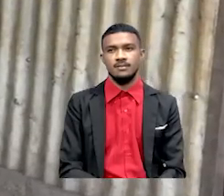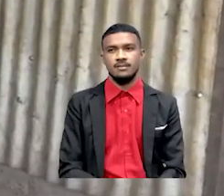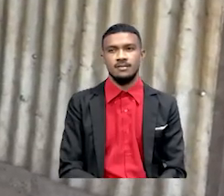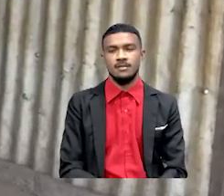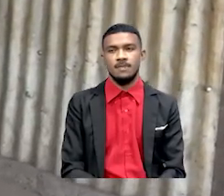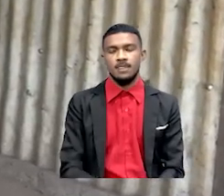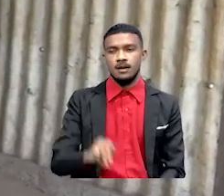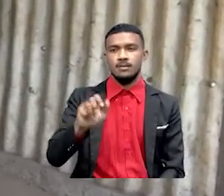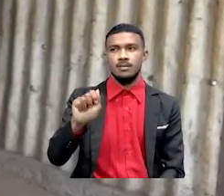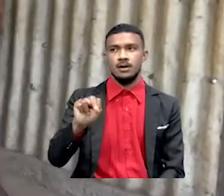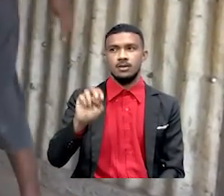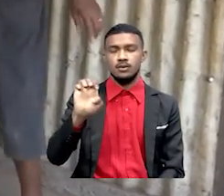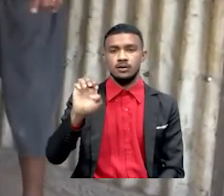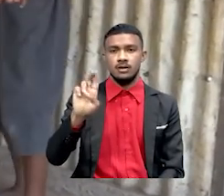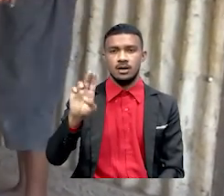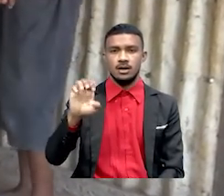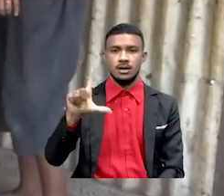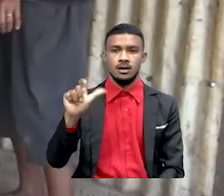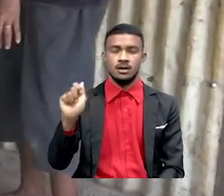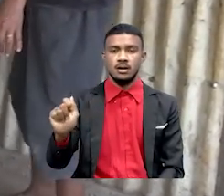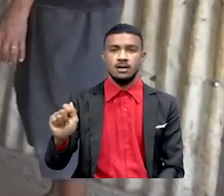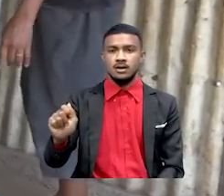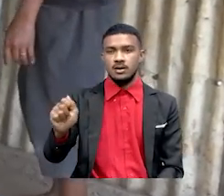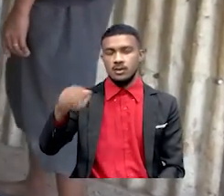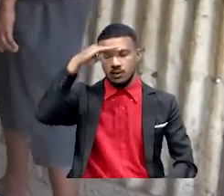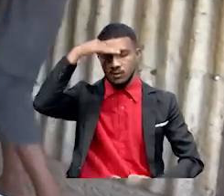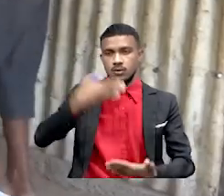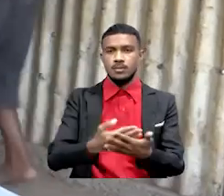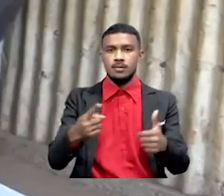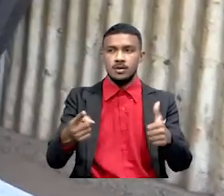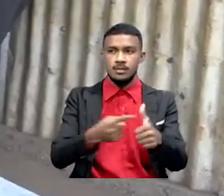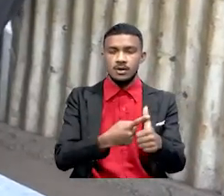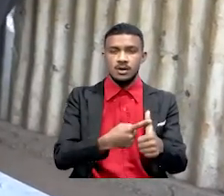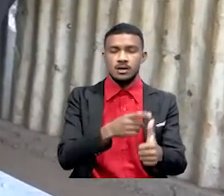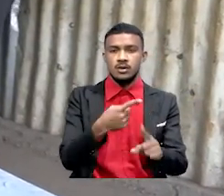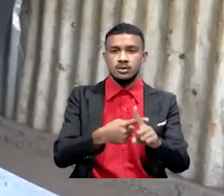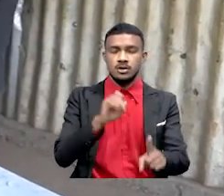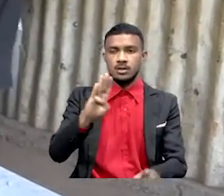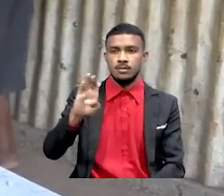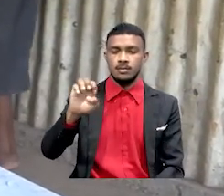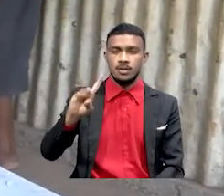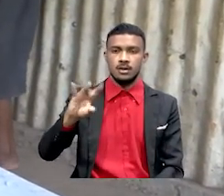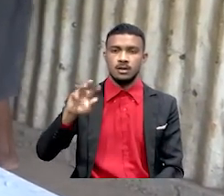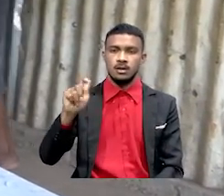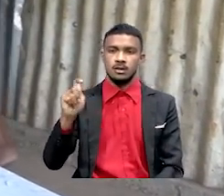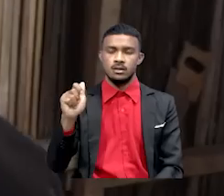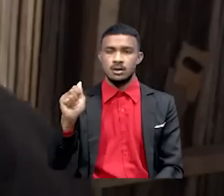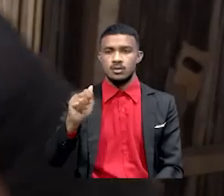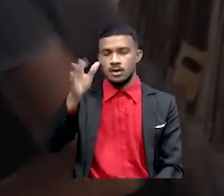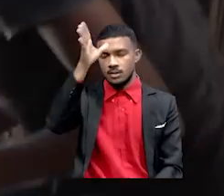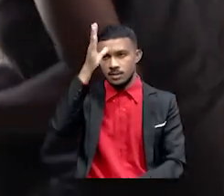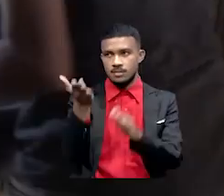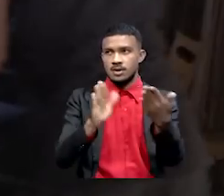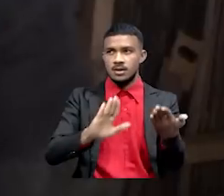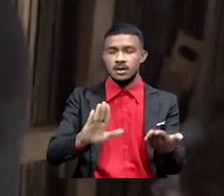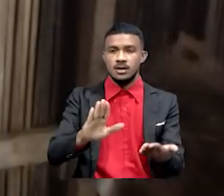Manuela da Silva no dar oam primeiro husi bendita de Jesus huma tibian a Luiz da Silva aprecia no orgulho